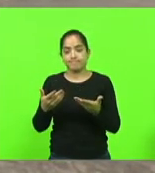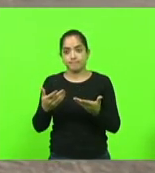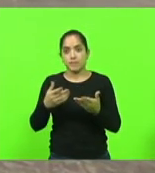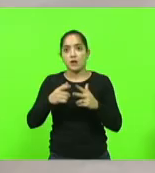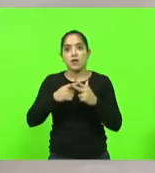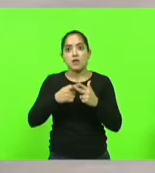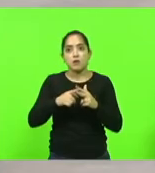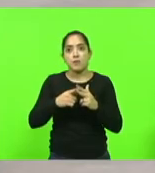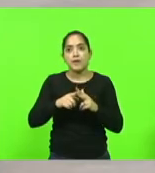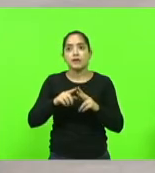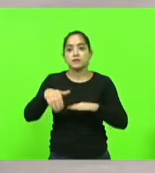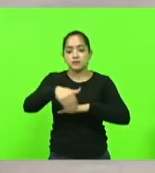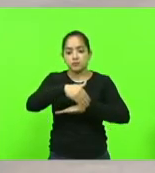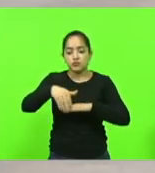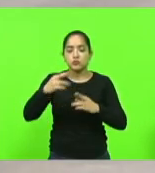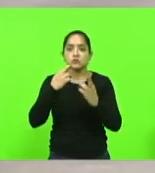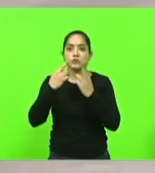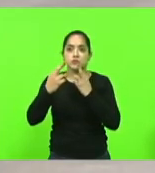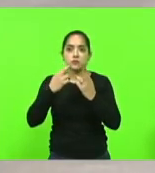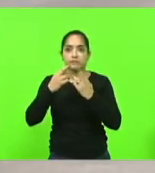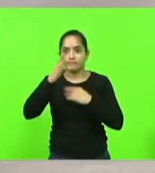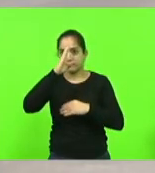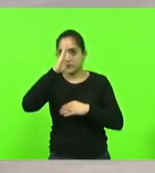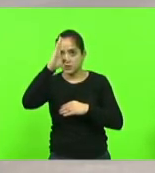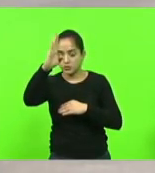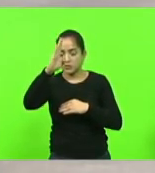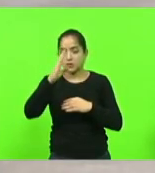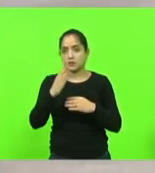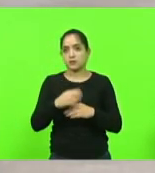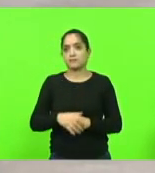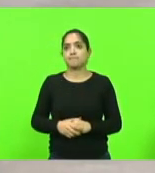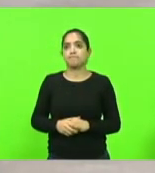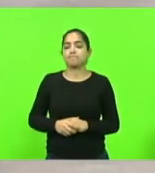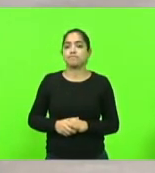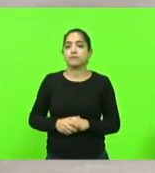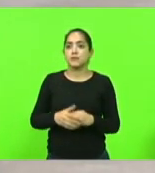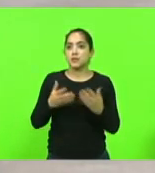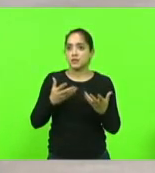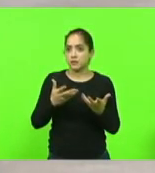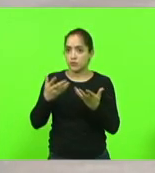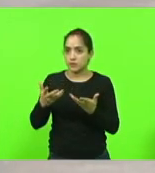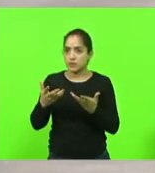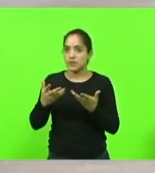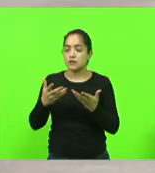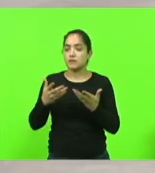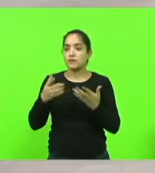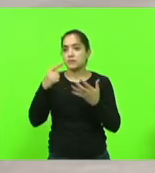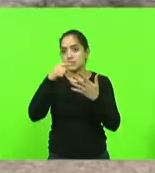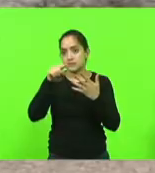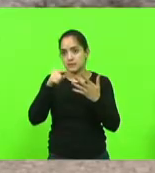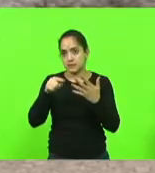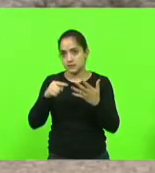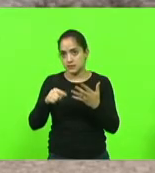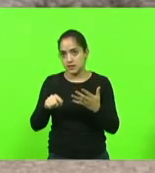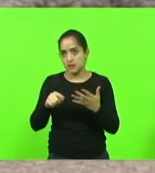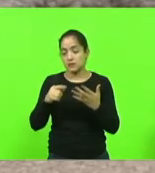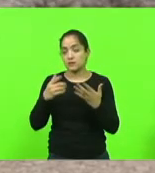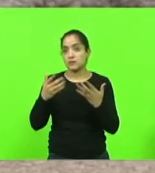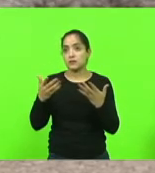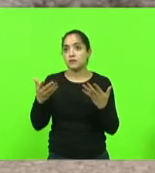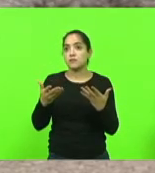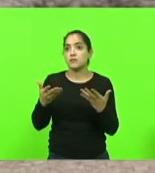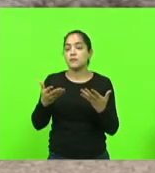de rodovias federais Santa Catarina, prioridade das prioridades. Então, queria fazer esse destaque, ao tempo que também